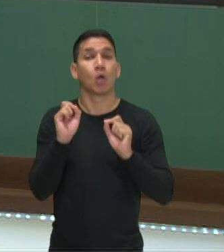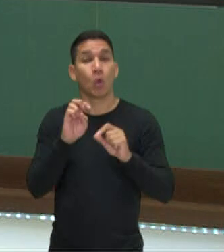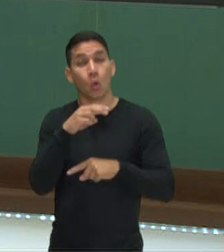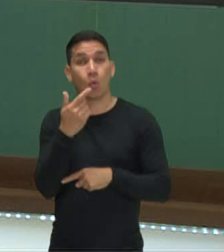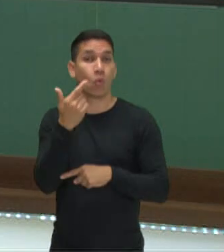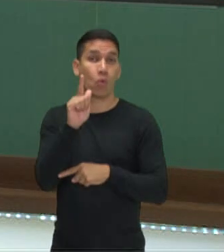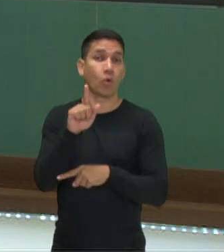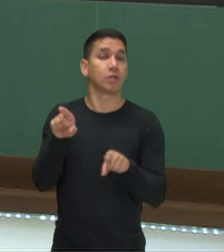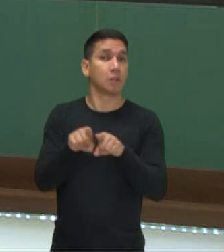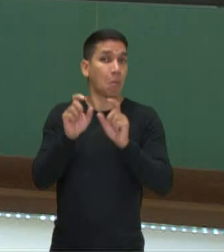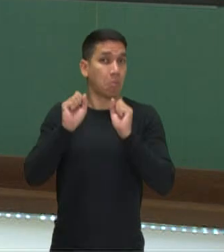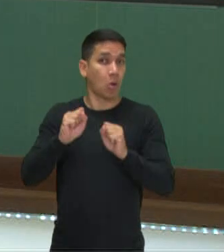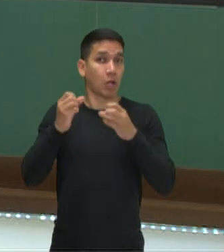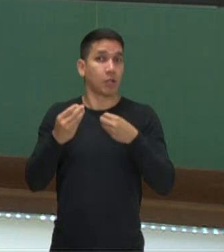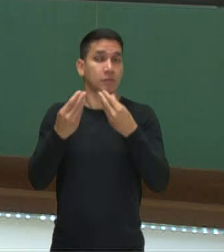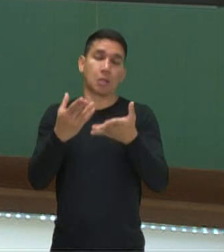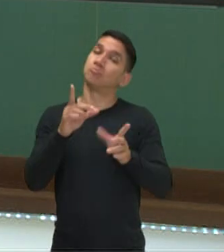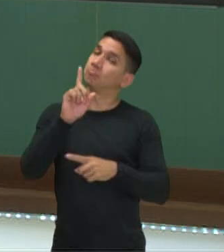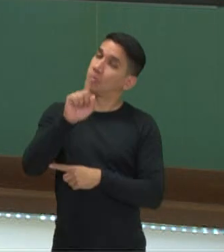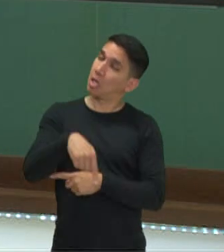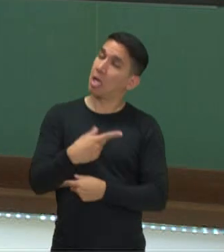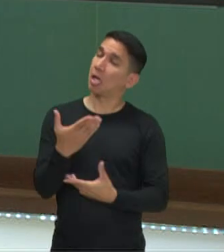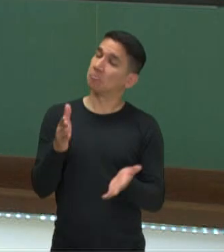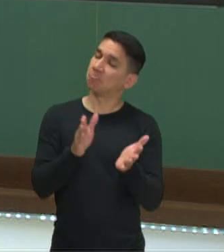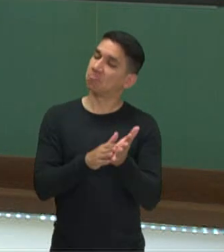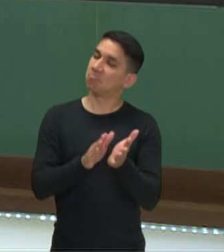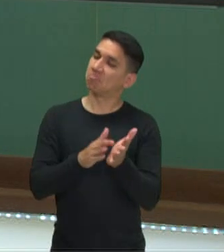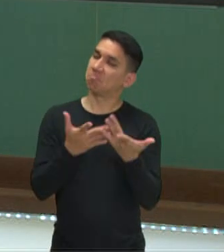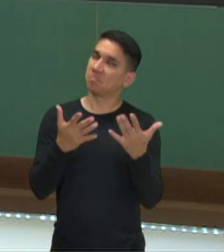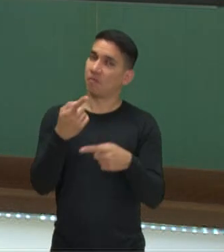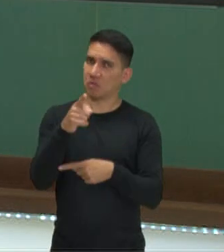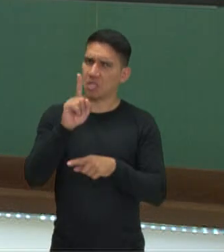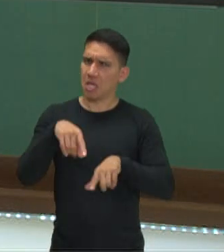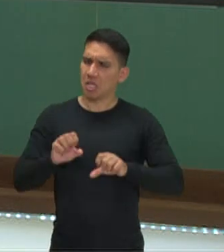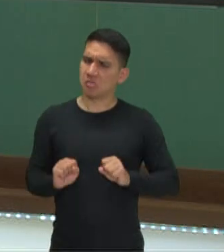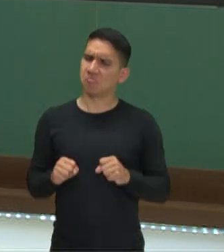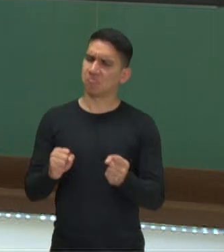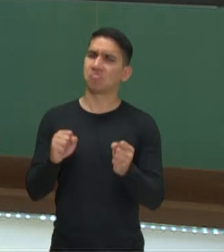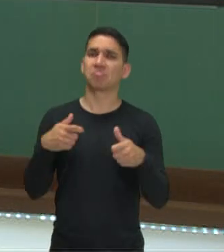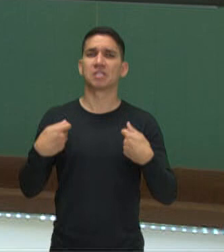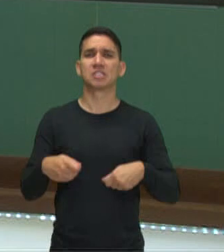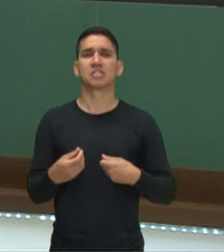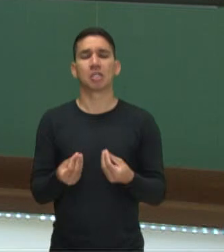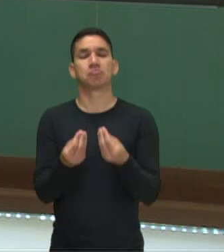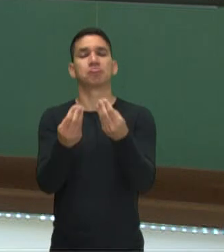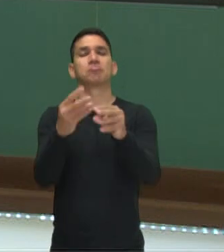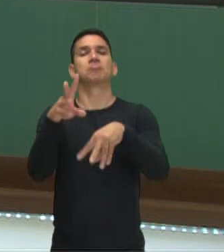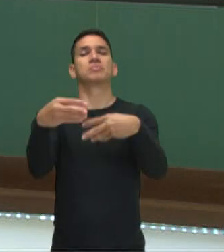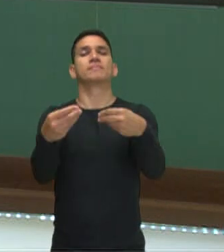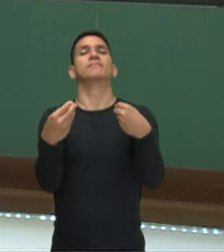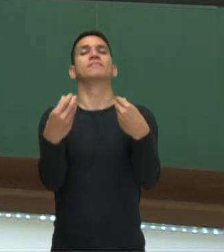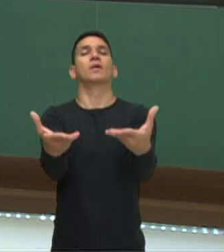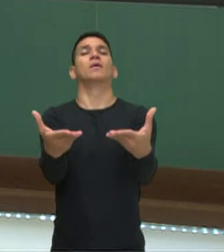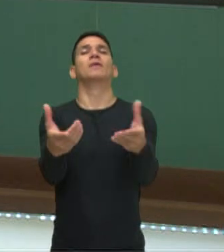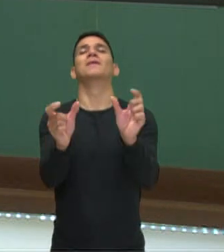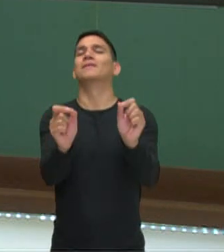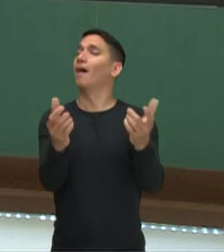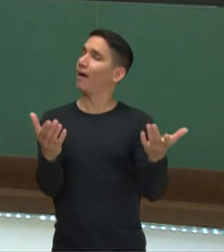pode receber assim, meu filho, você está muito dedicado. Minha filha, você merece um presente. Tá aqui.